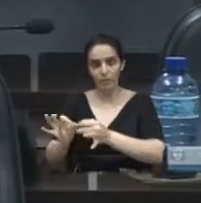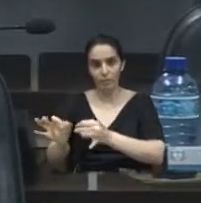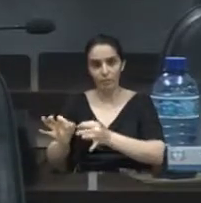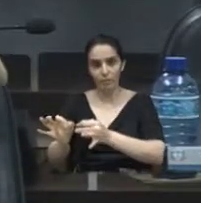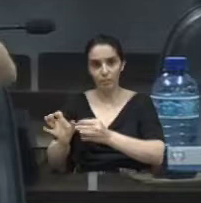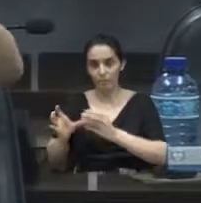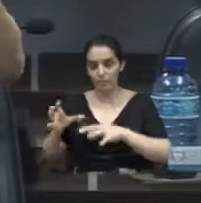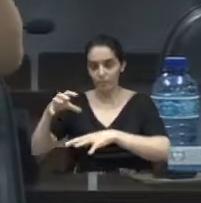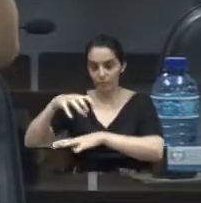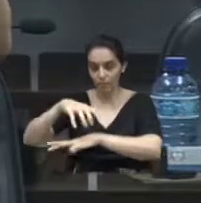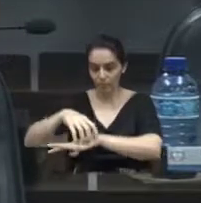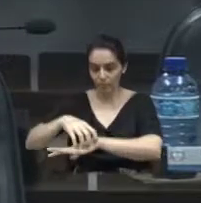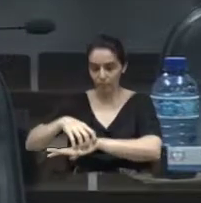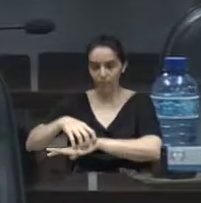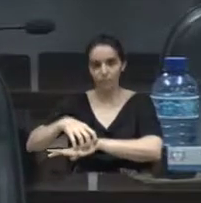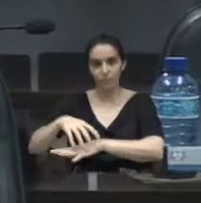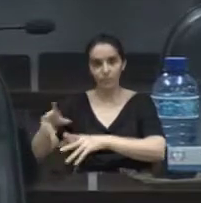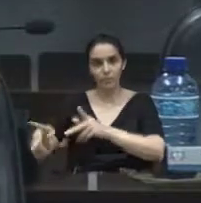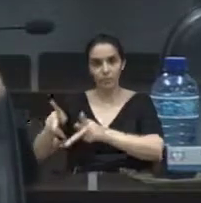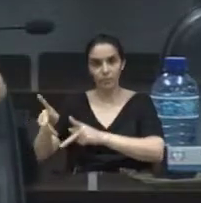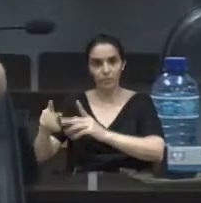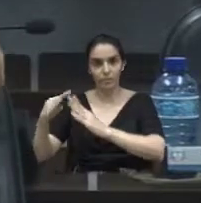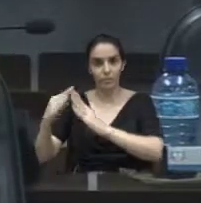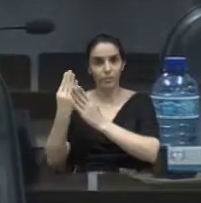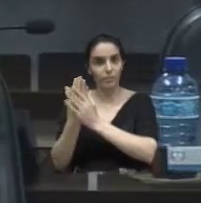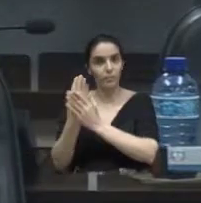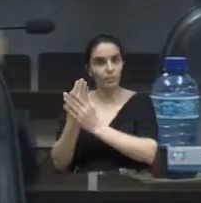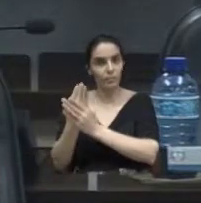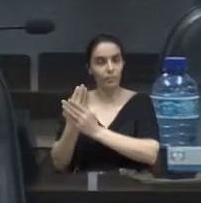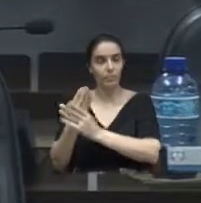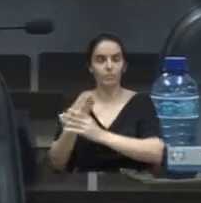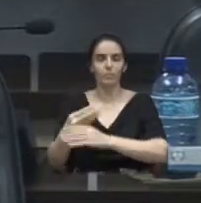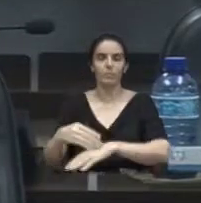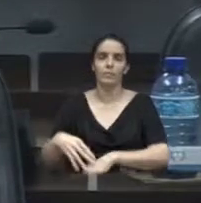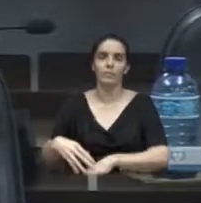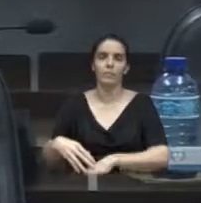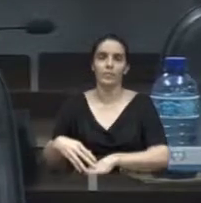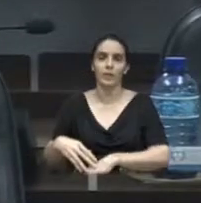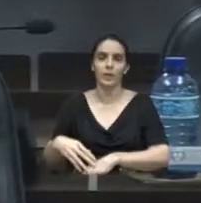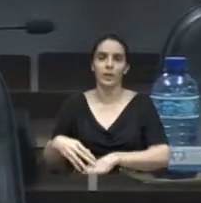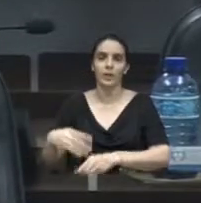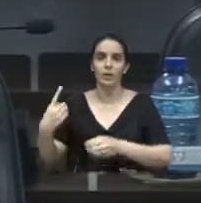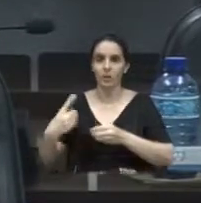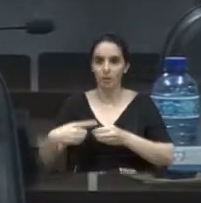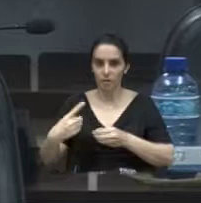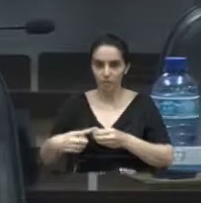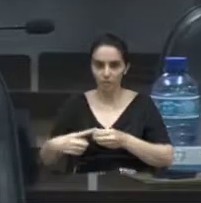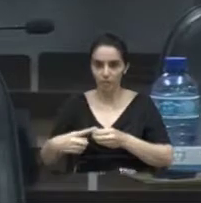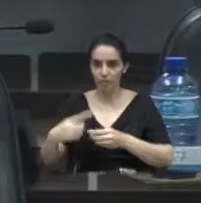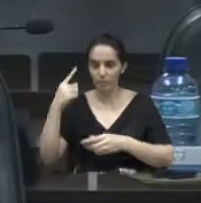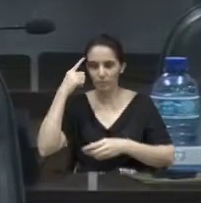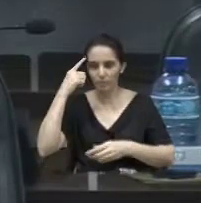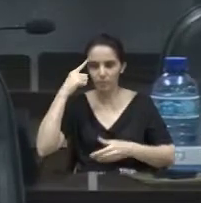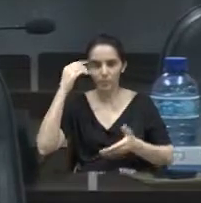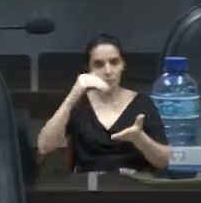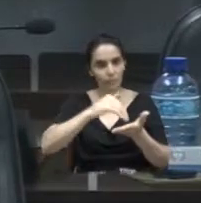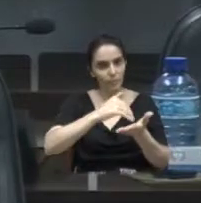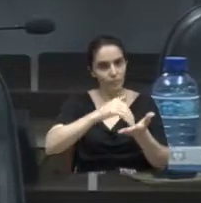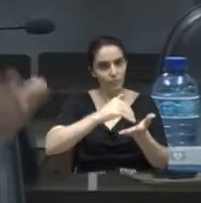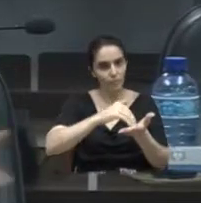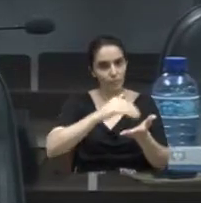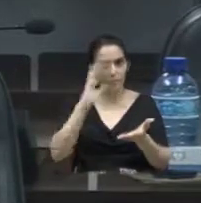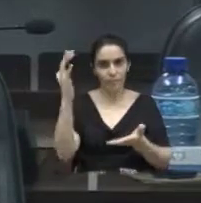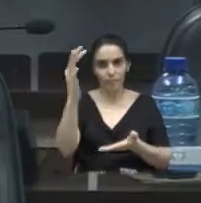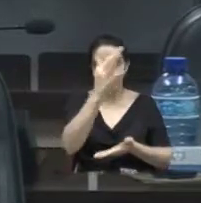centro comunitário, dentro das escolas municipais, pensar em algo em parceria com o secretário do Meio Ambiente, Paulo Trigo, e